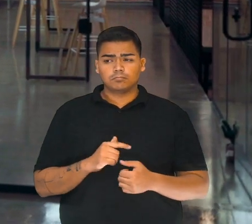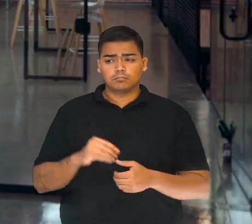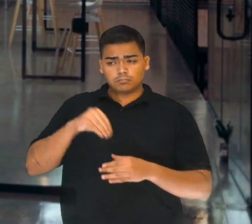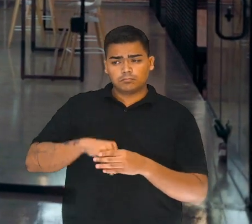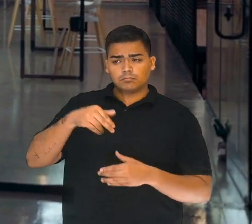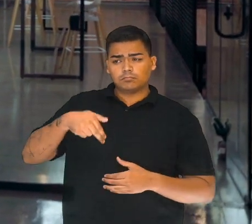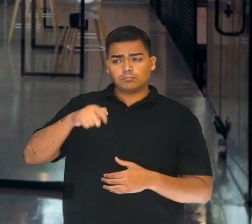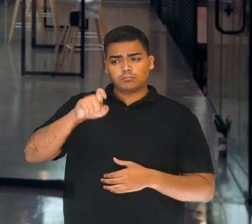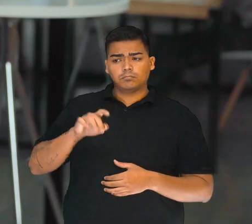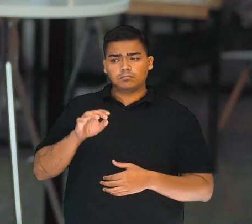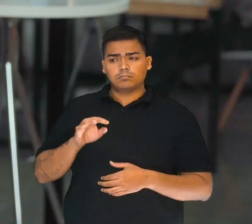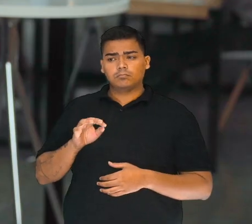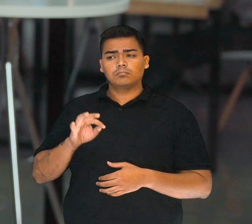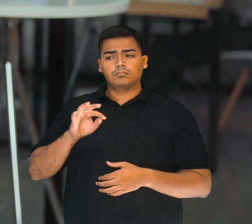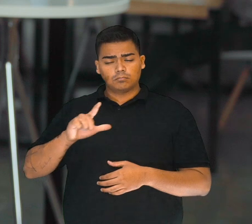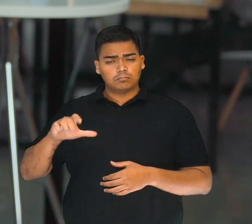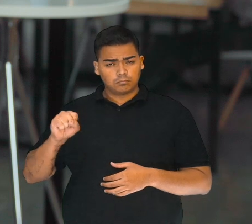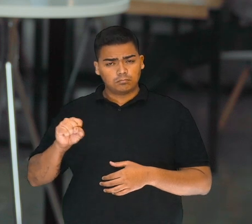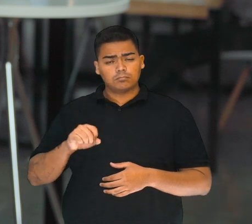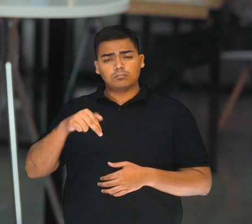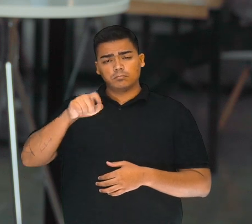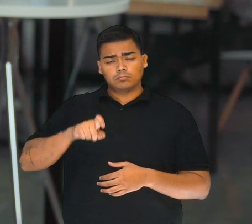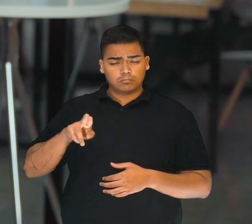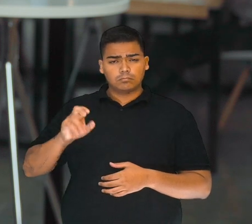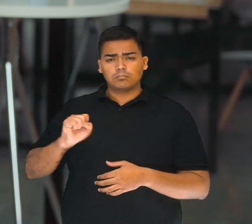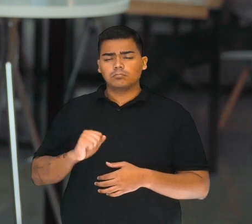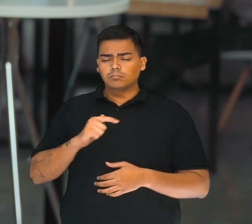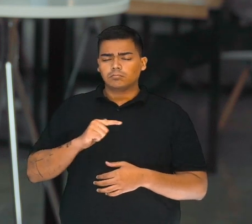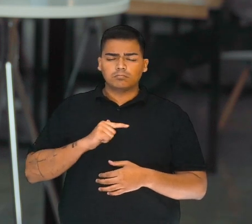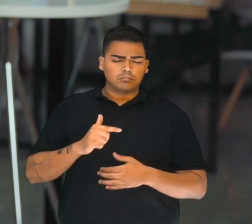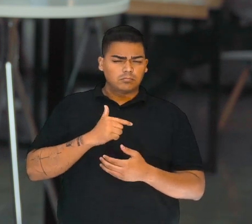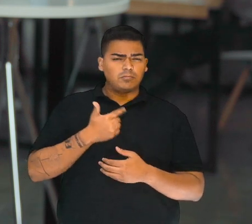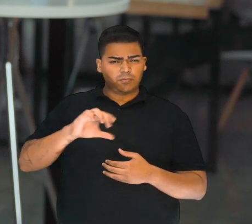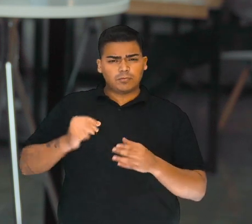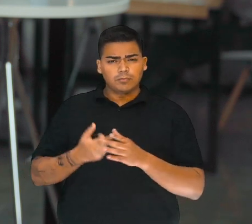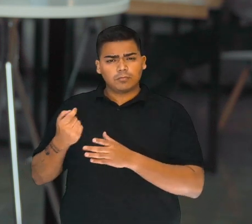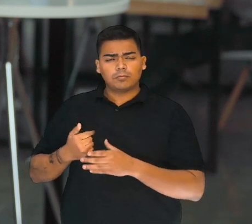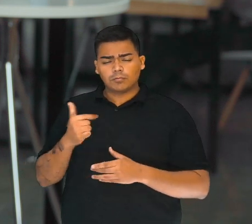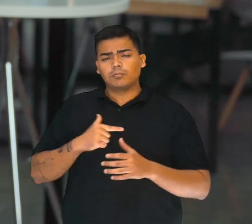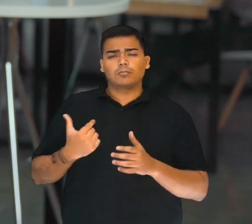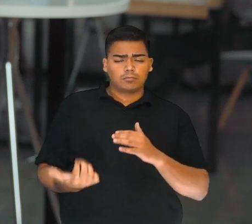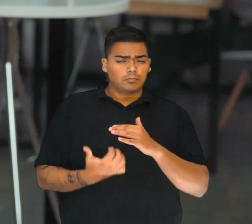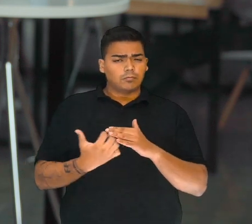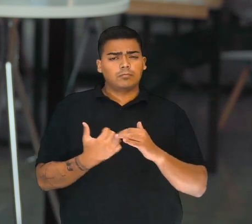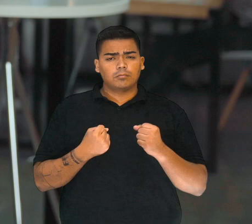são 20 verticais de atuação. E, para completar, o Nexus PDI, que é onde grandes